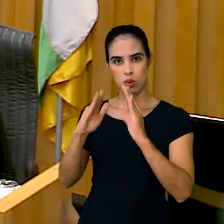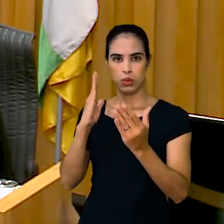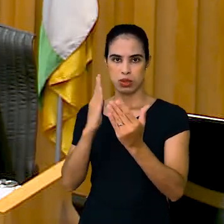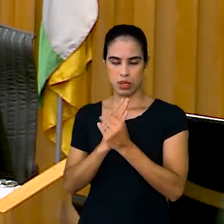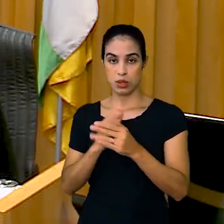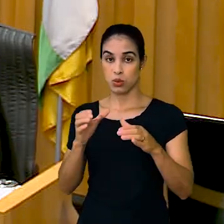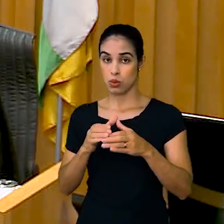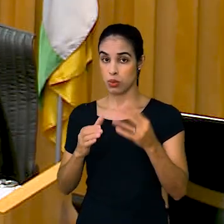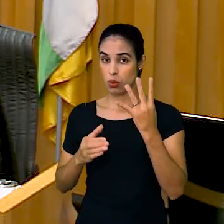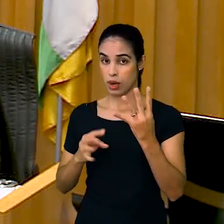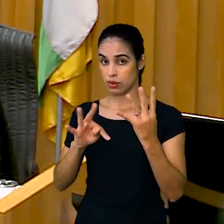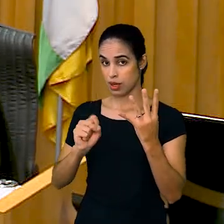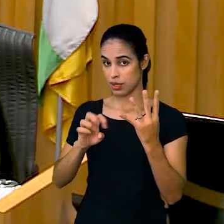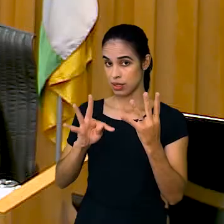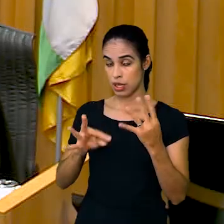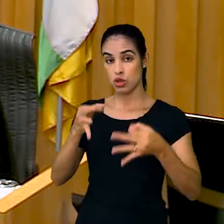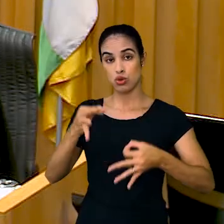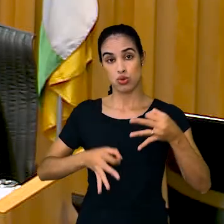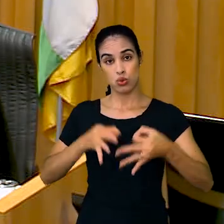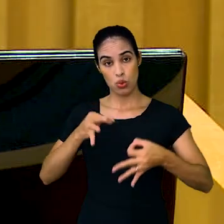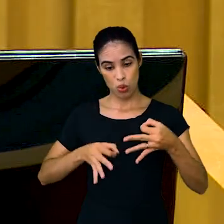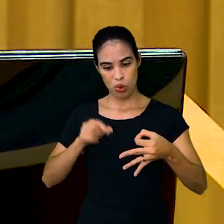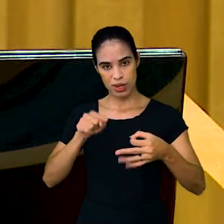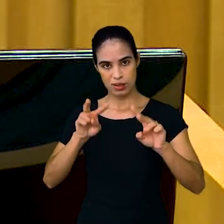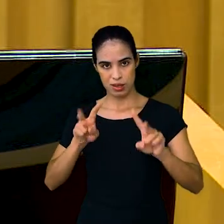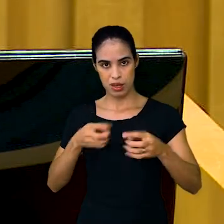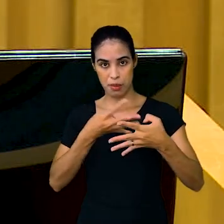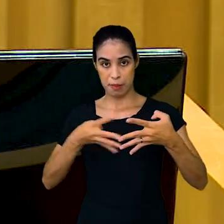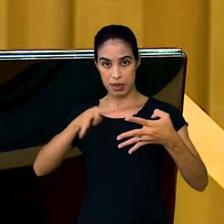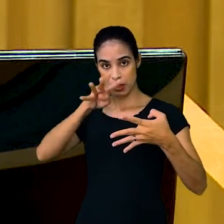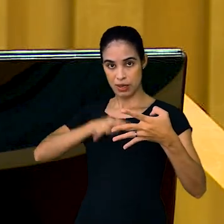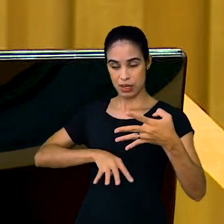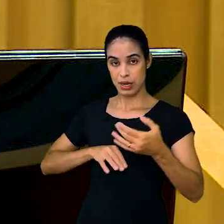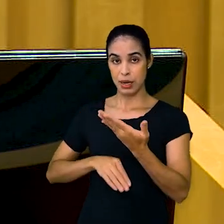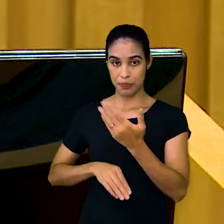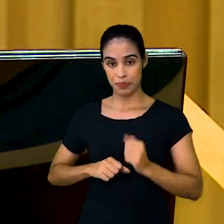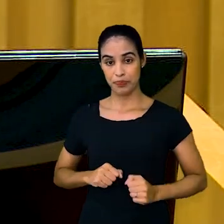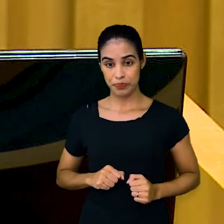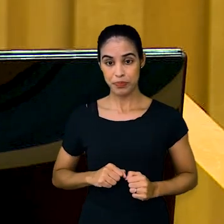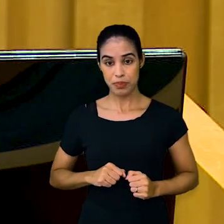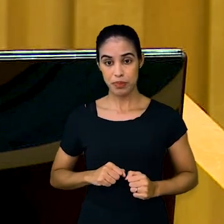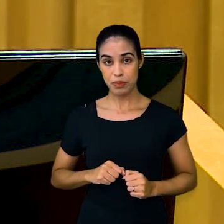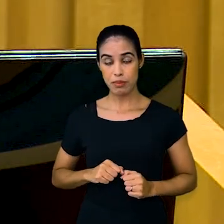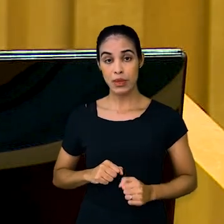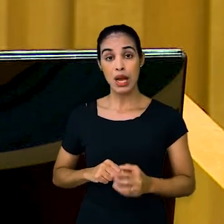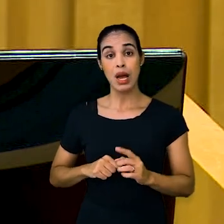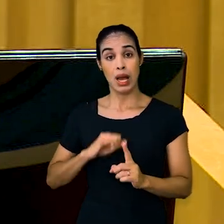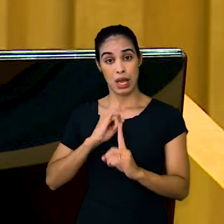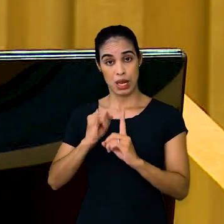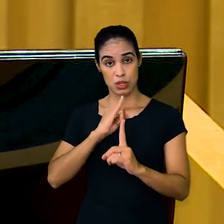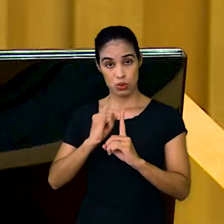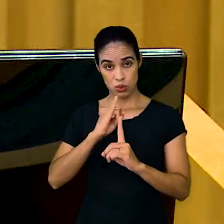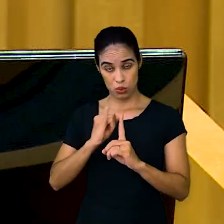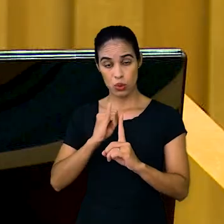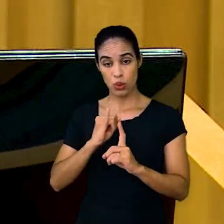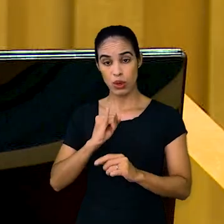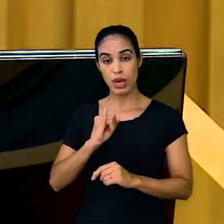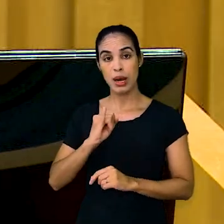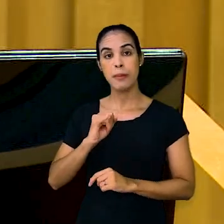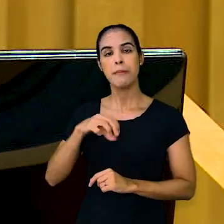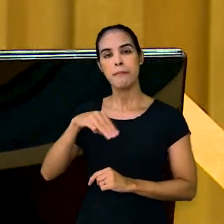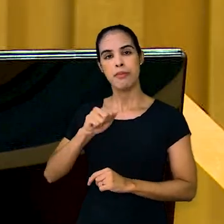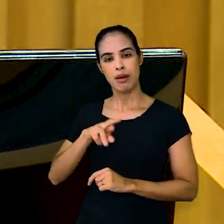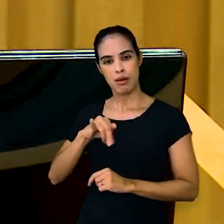turma julgou o caso em planilha. No voto, a relatora, a ministra Maria Cristina Peduzzi, lembrou que o profissional